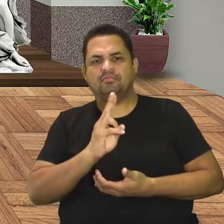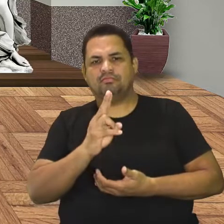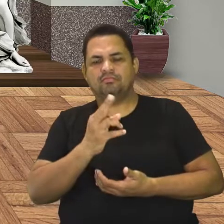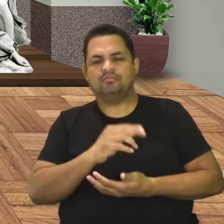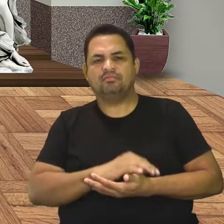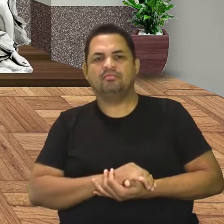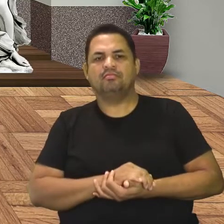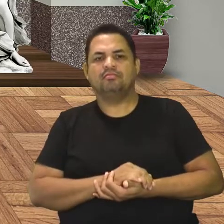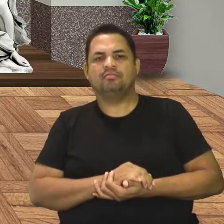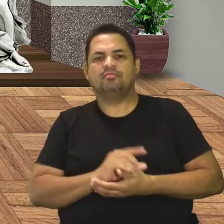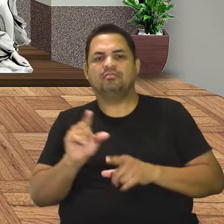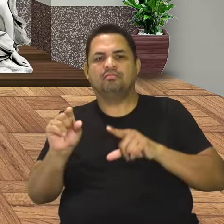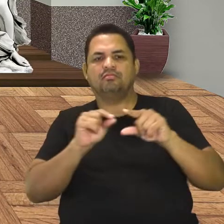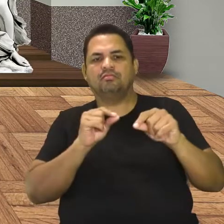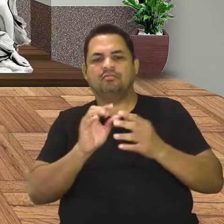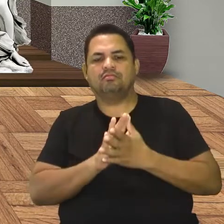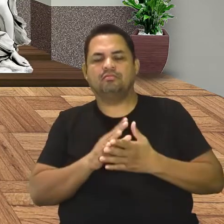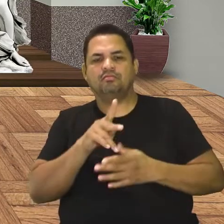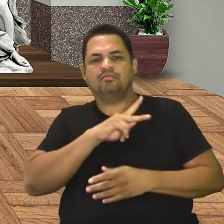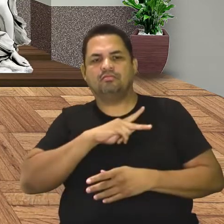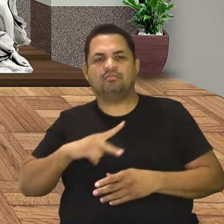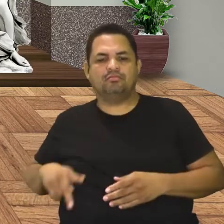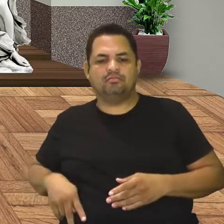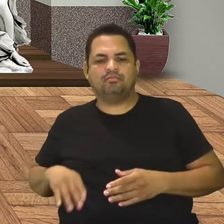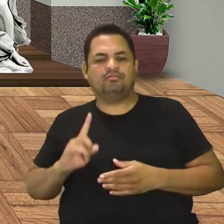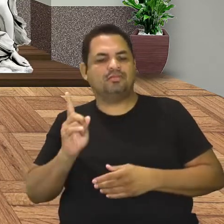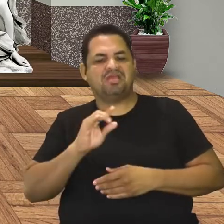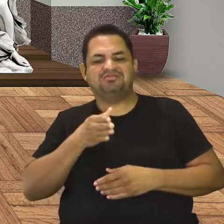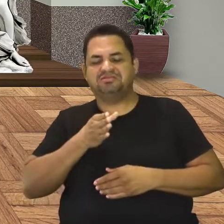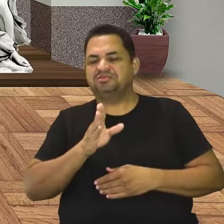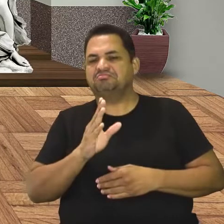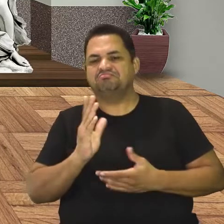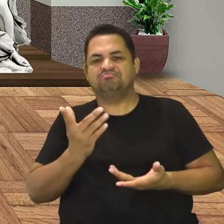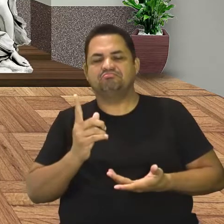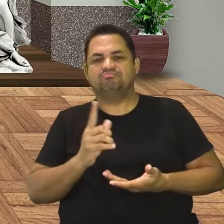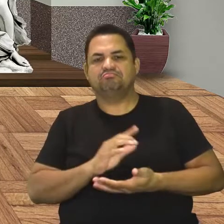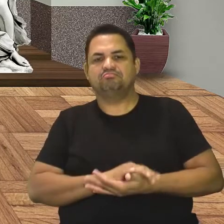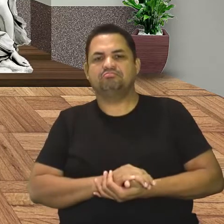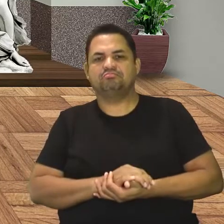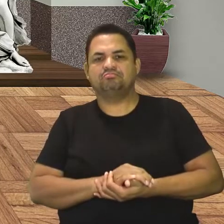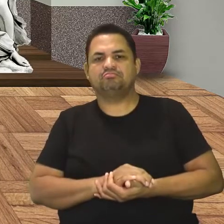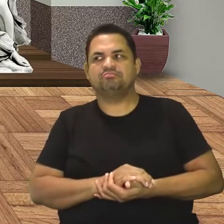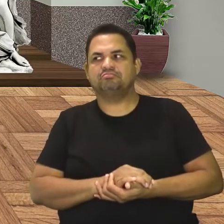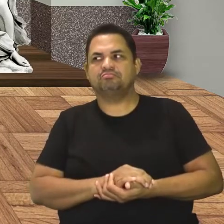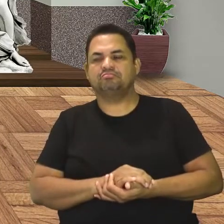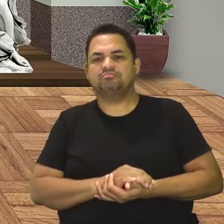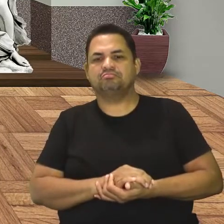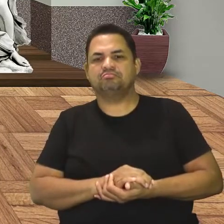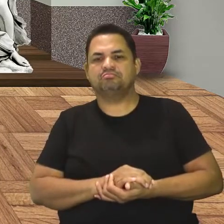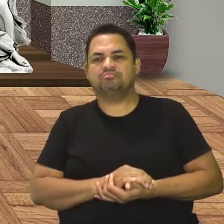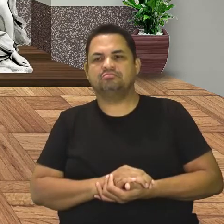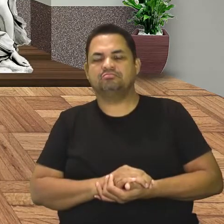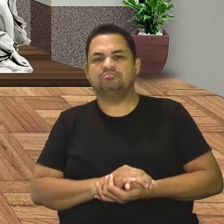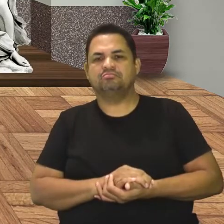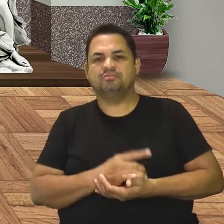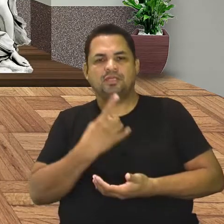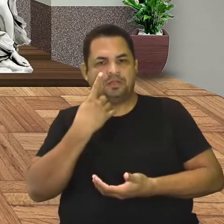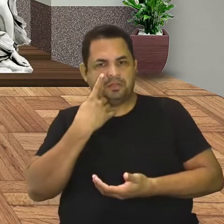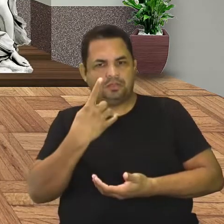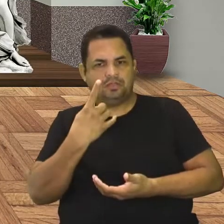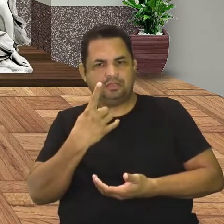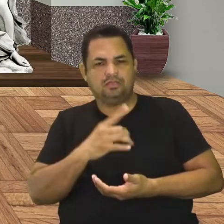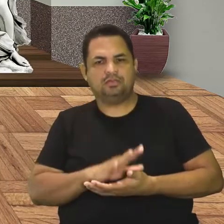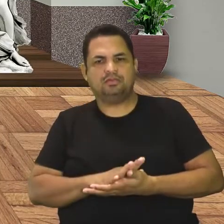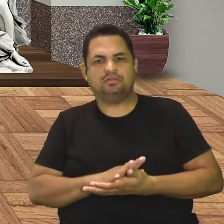continuou-se escolhendo o presidente indiretamente. É aí que nós vamos ver